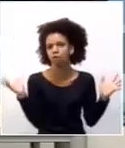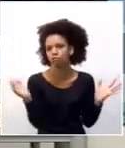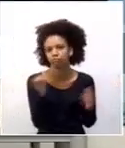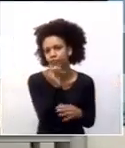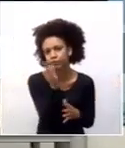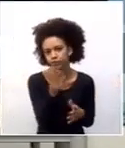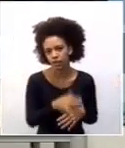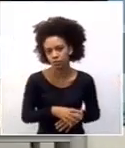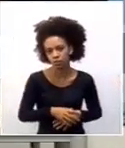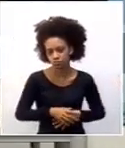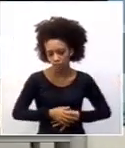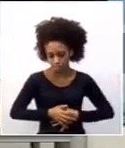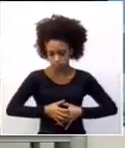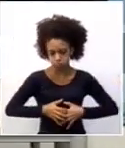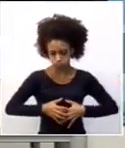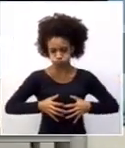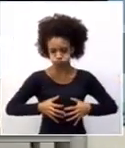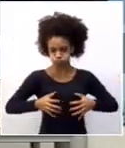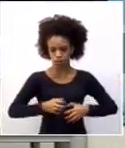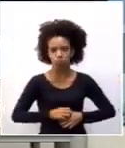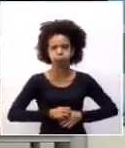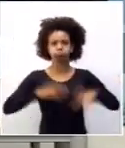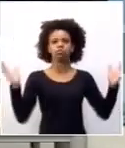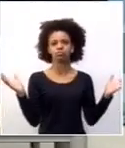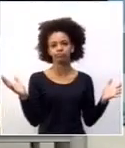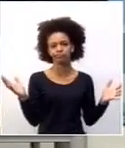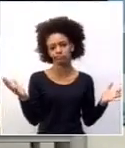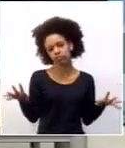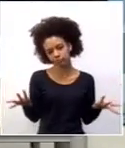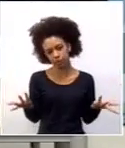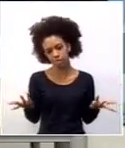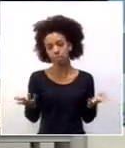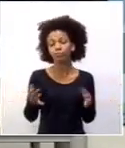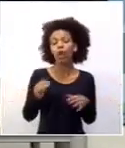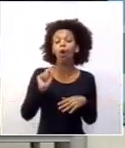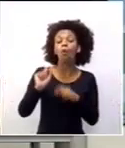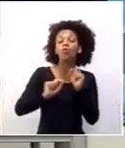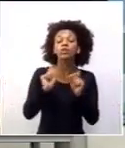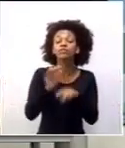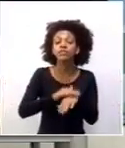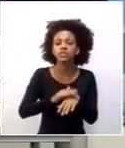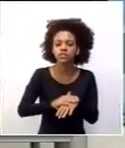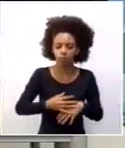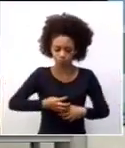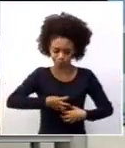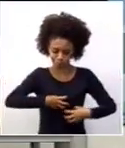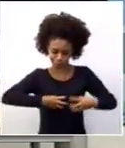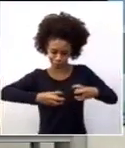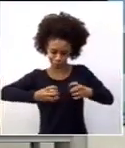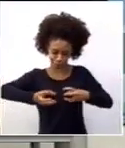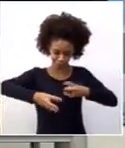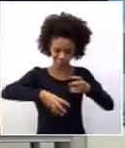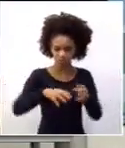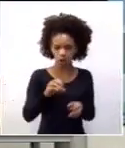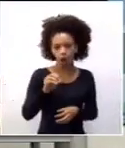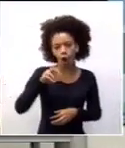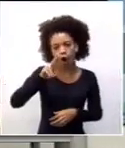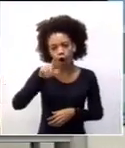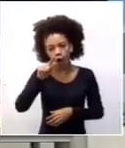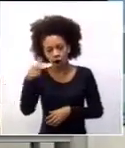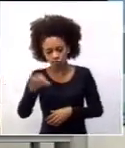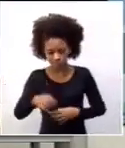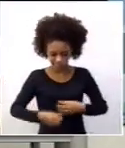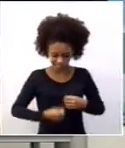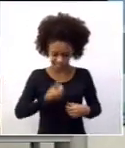encher de gases, uma hora o gás tem que sair. Então, o que eles faziam? Eles retiravam esses órgãos todos. Então eles pegam uma faca e rasgam o cara no